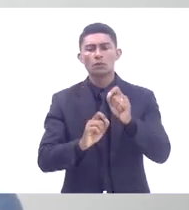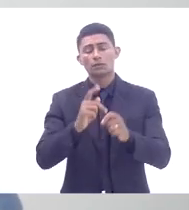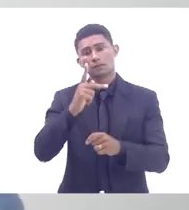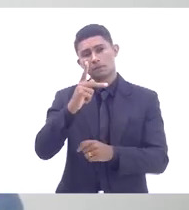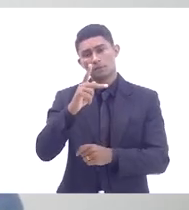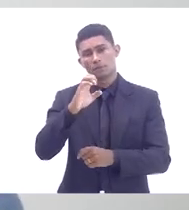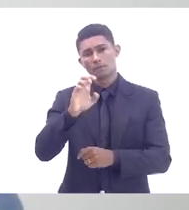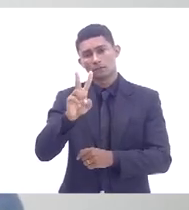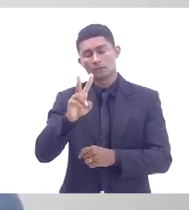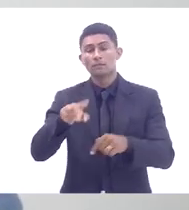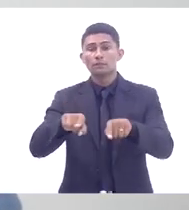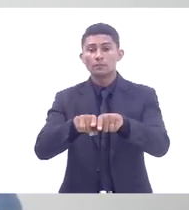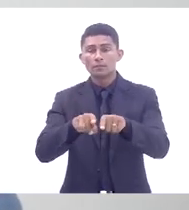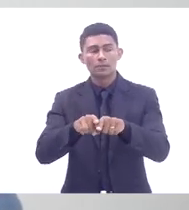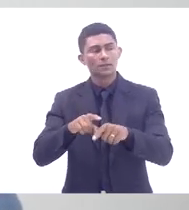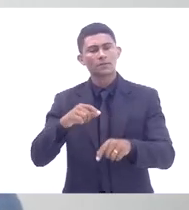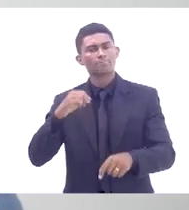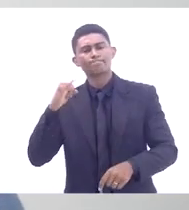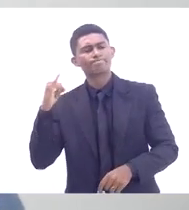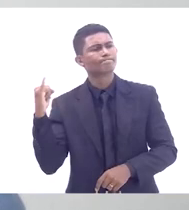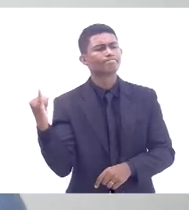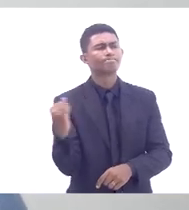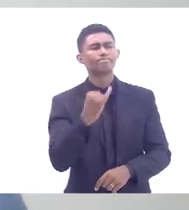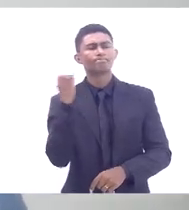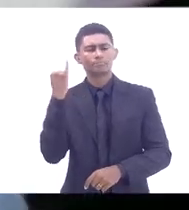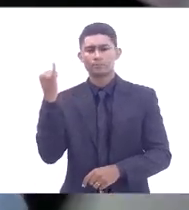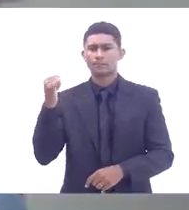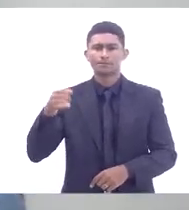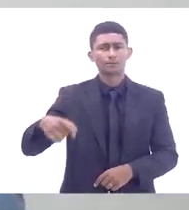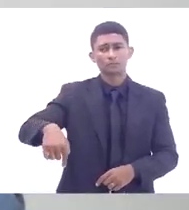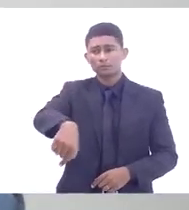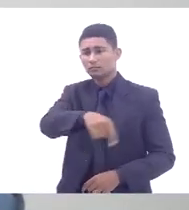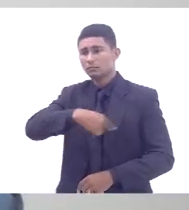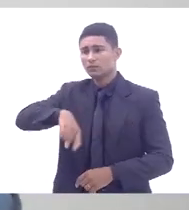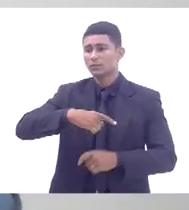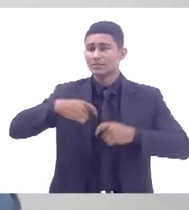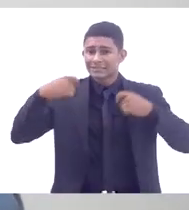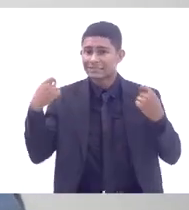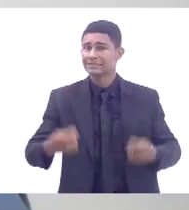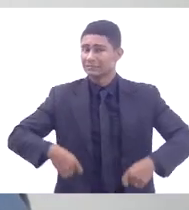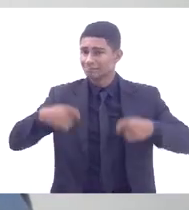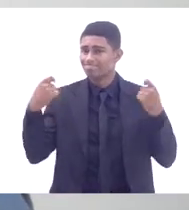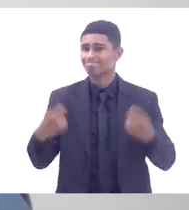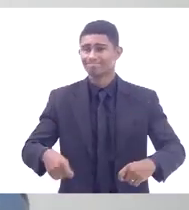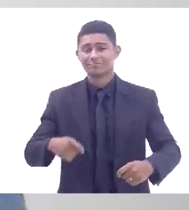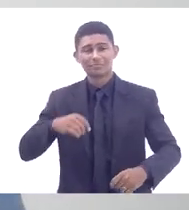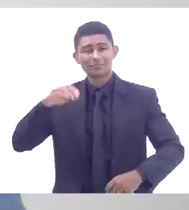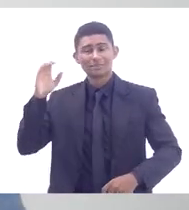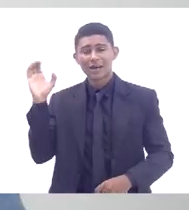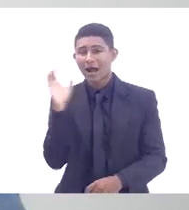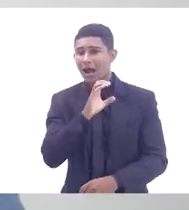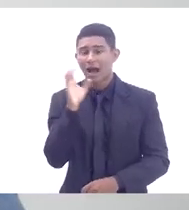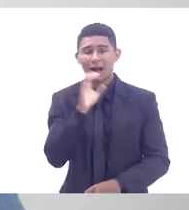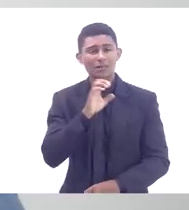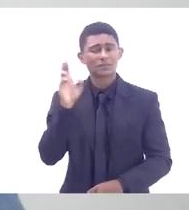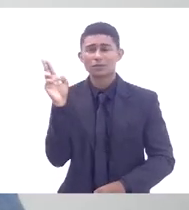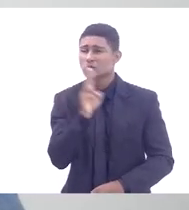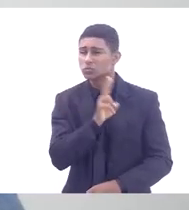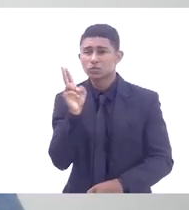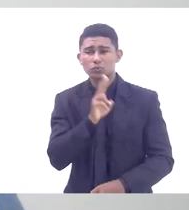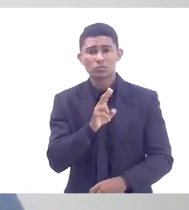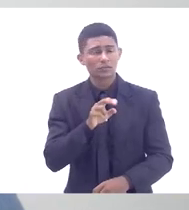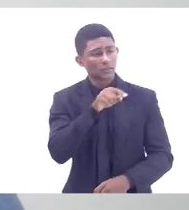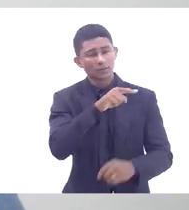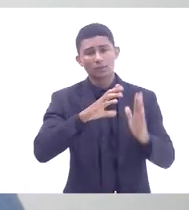importante cê porque estamos urgentemente necessitando de uma mudança